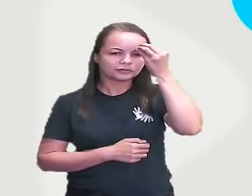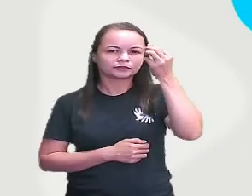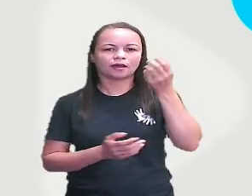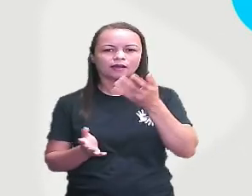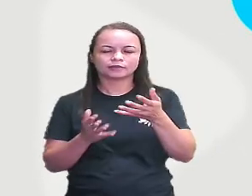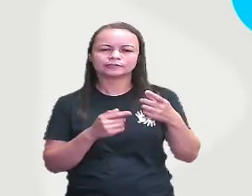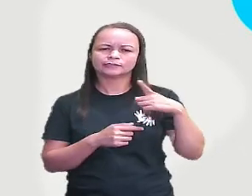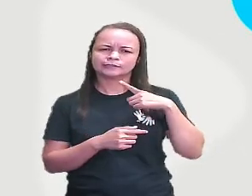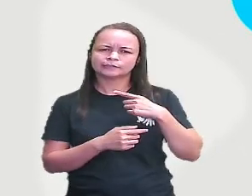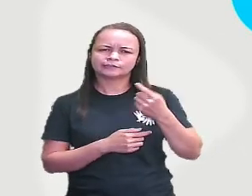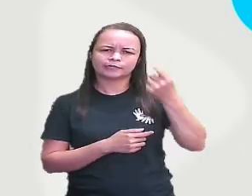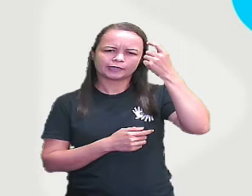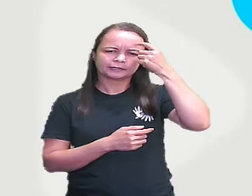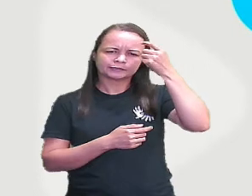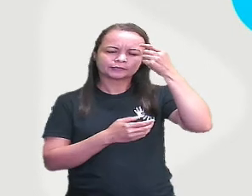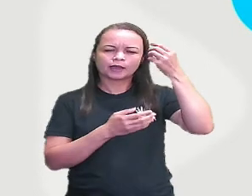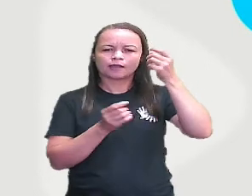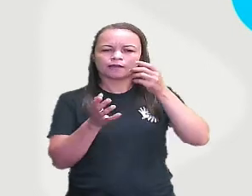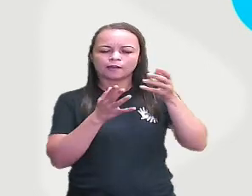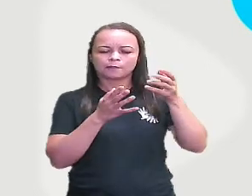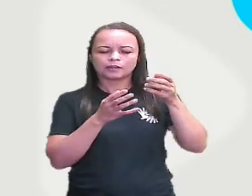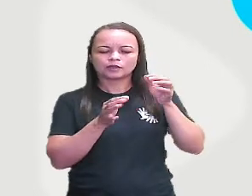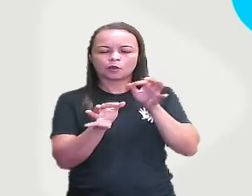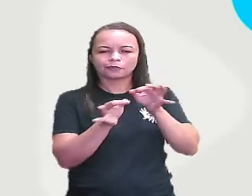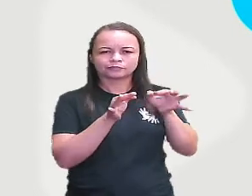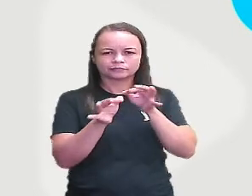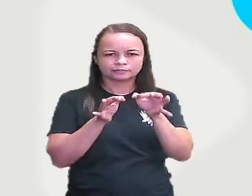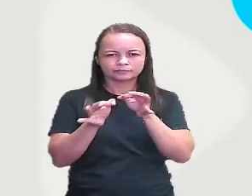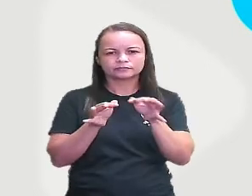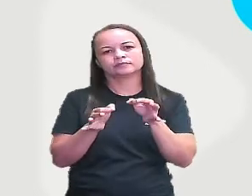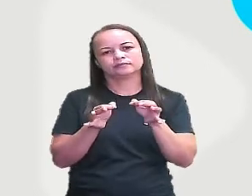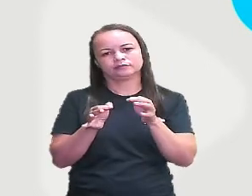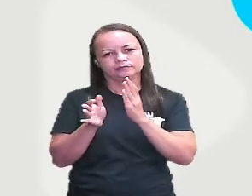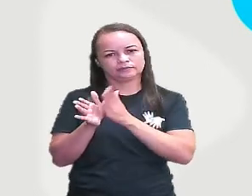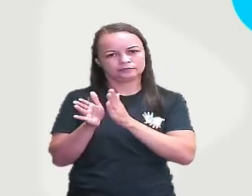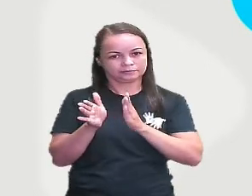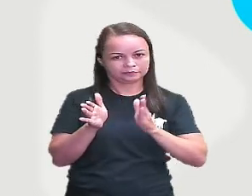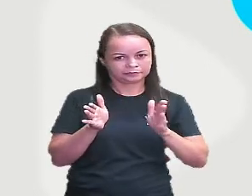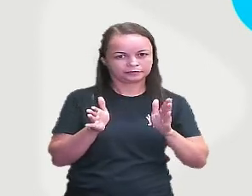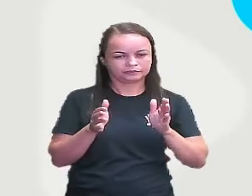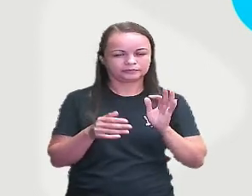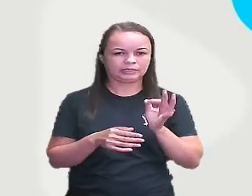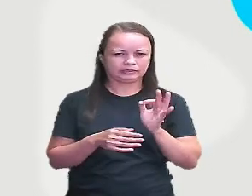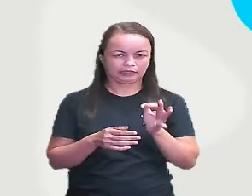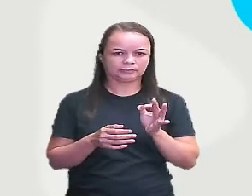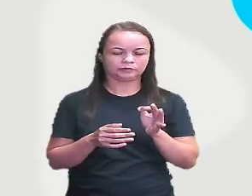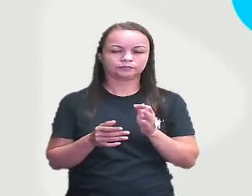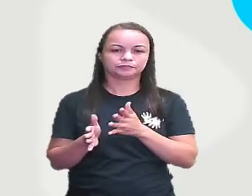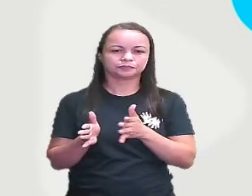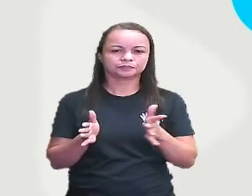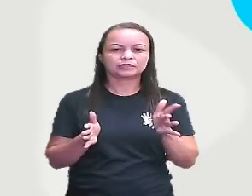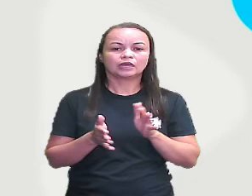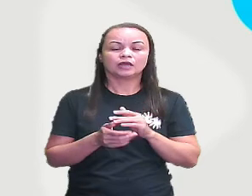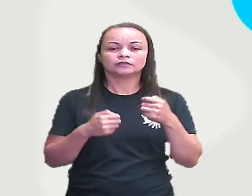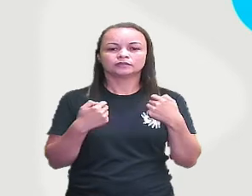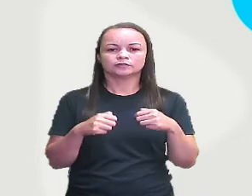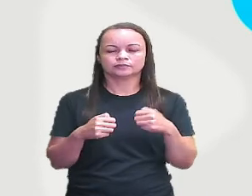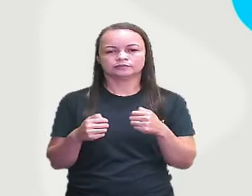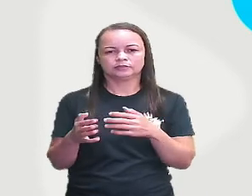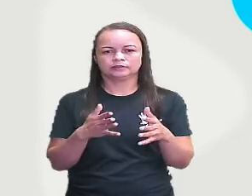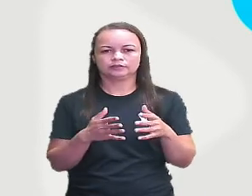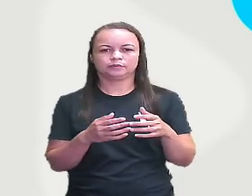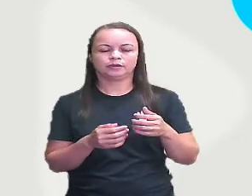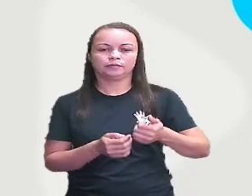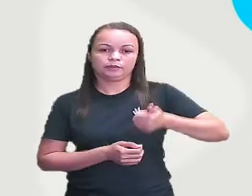nossa cabecinha como é a organização dessas unidades, tá certo? De comprimento. Então, ó, eu preciso saber